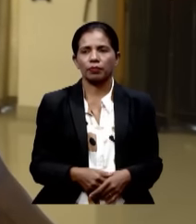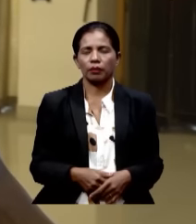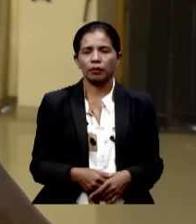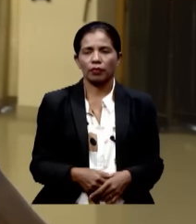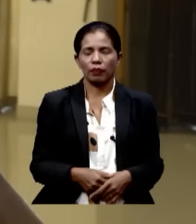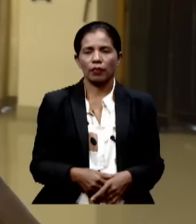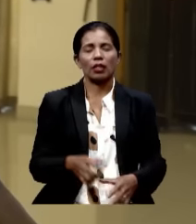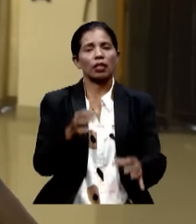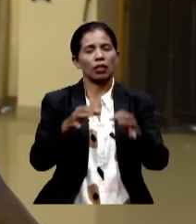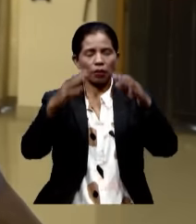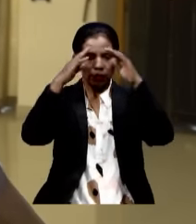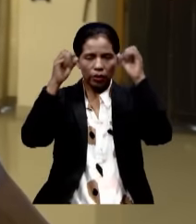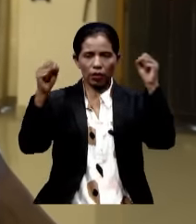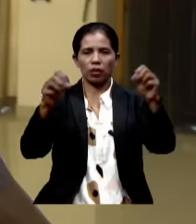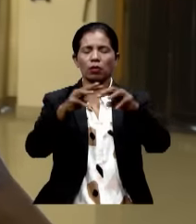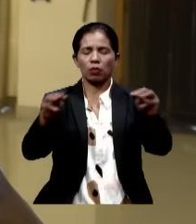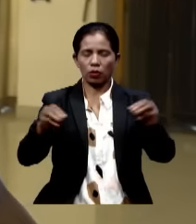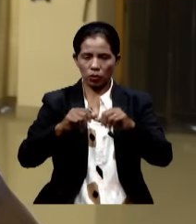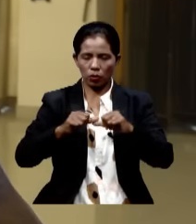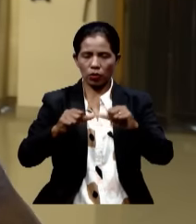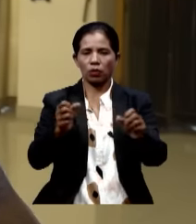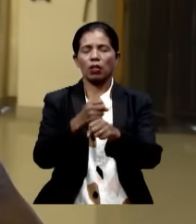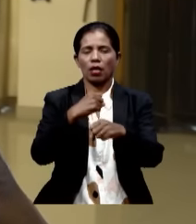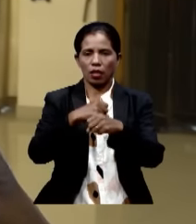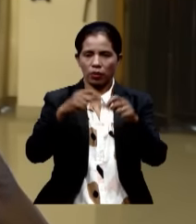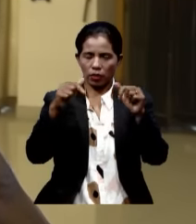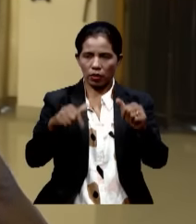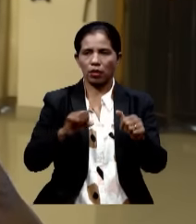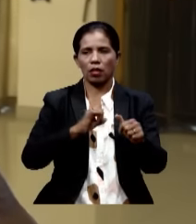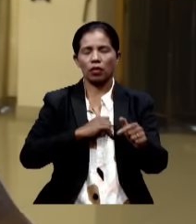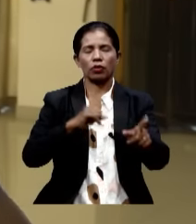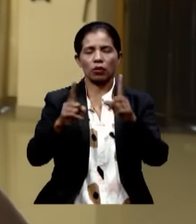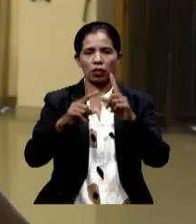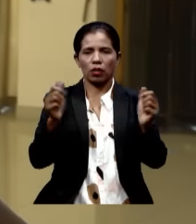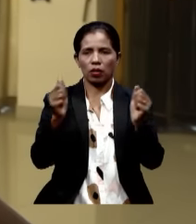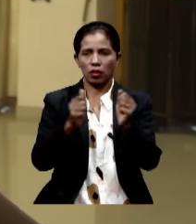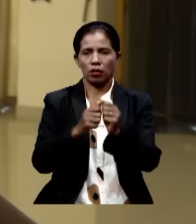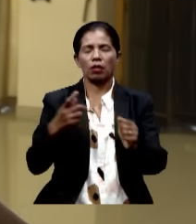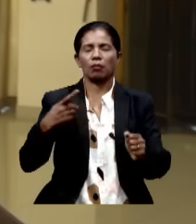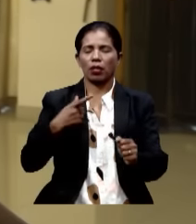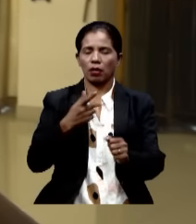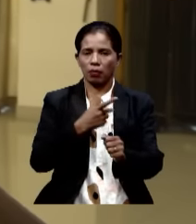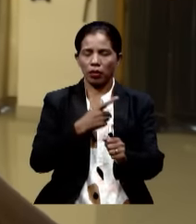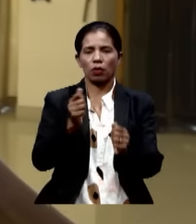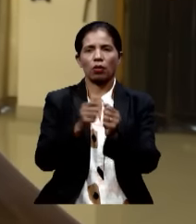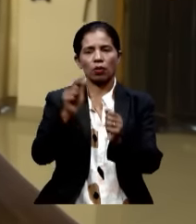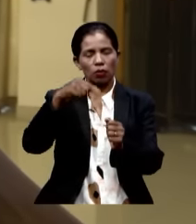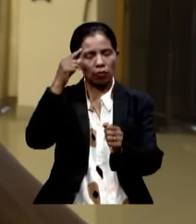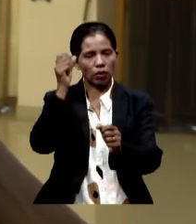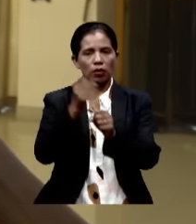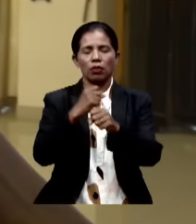Se presidente município continua halo ida né, hau se colia o parlamento o governo para lo ação